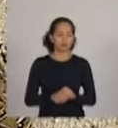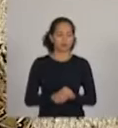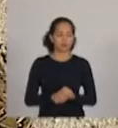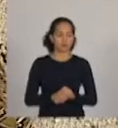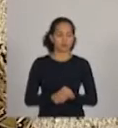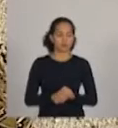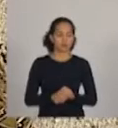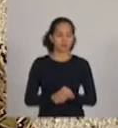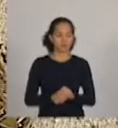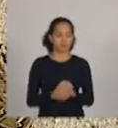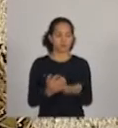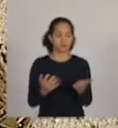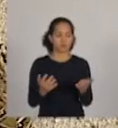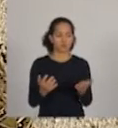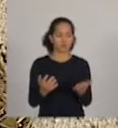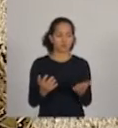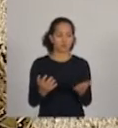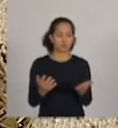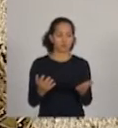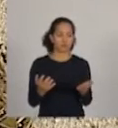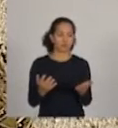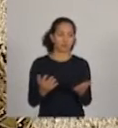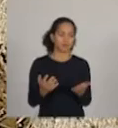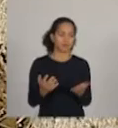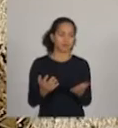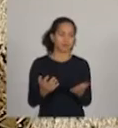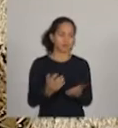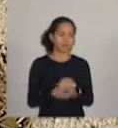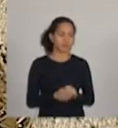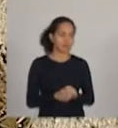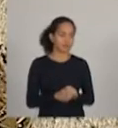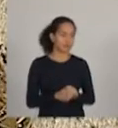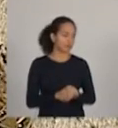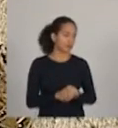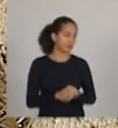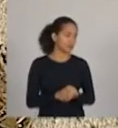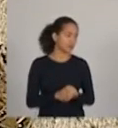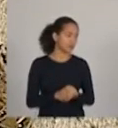Agora eu passo a palavra para o Danilo, nosso cerimonialista.